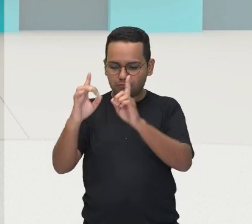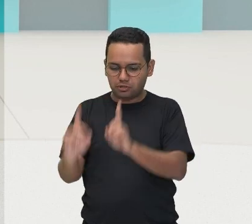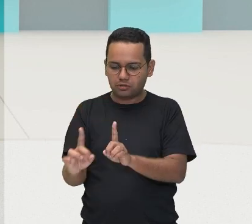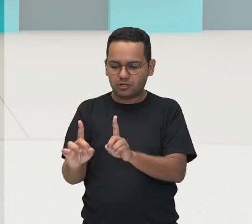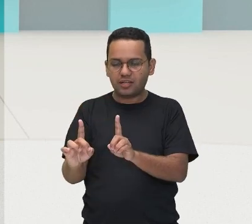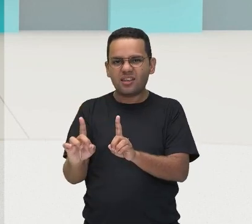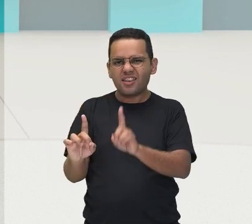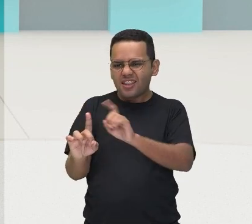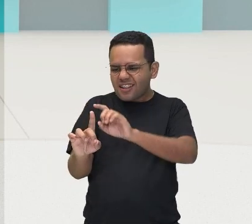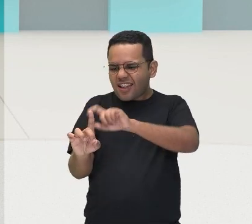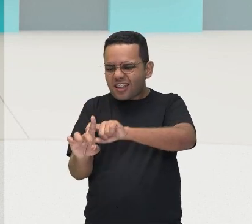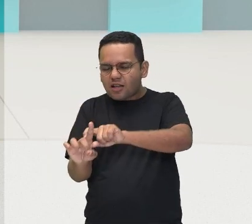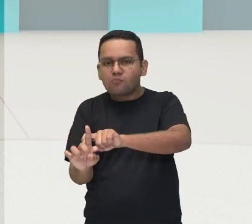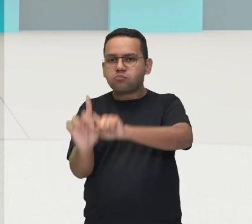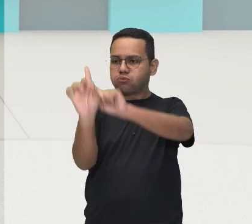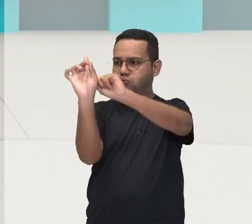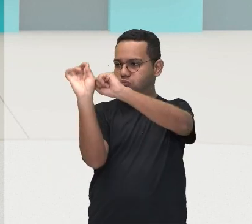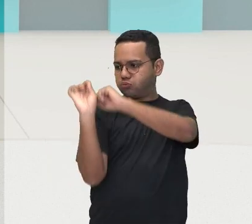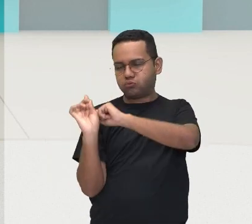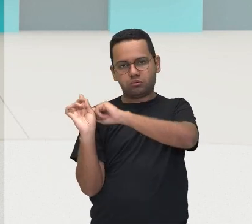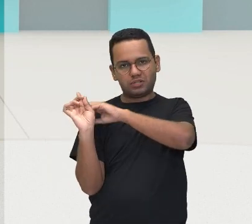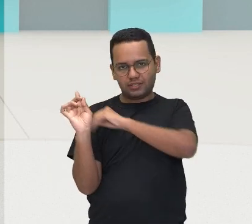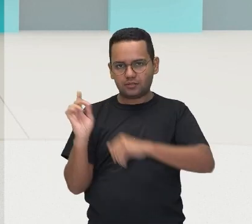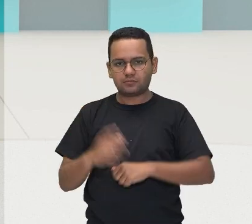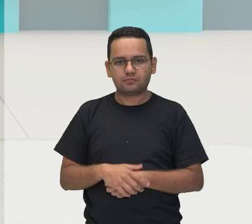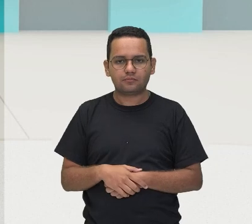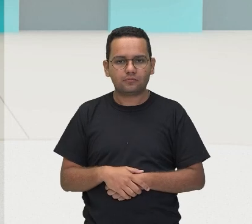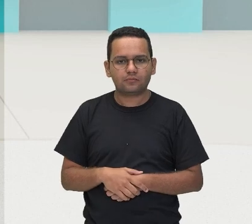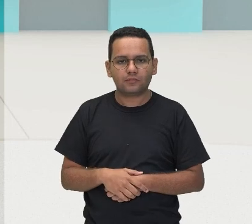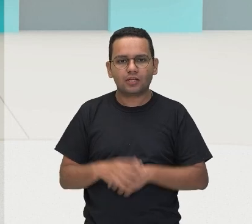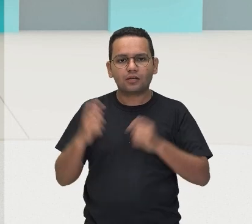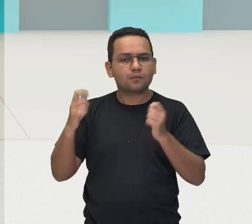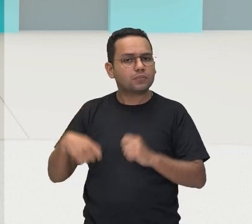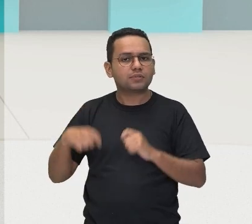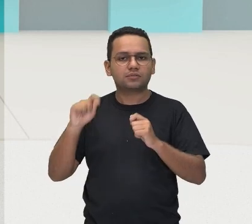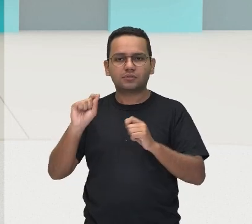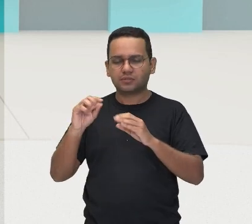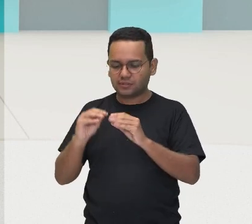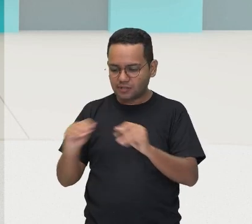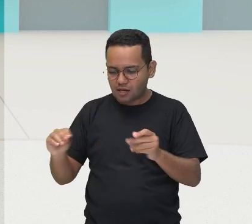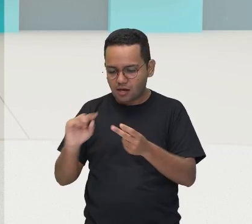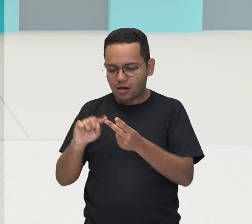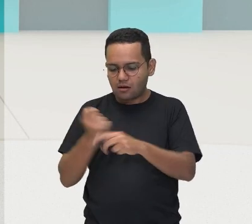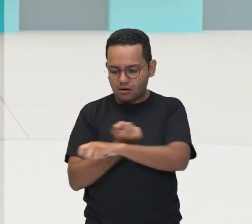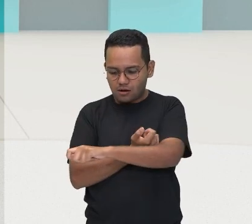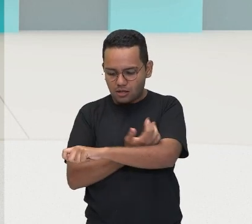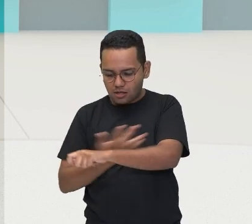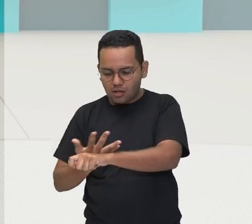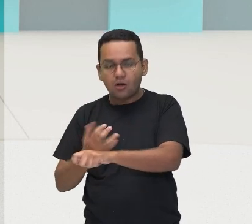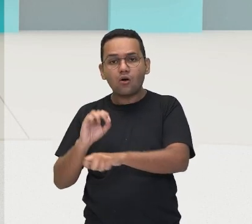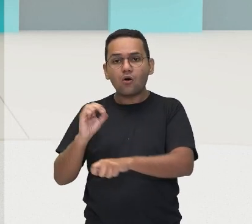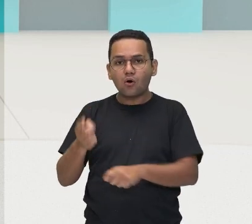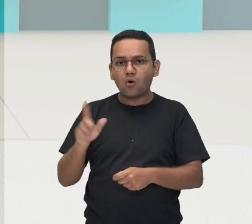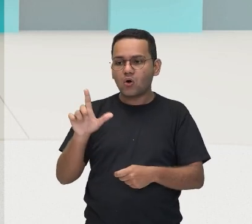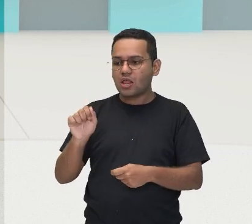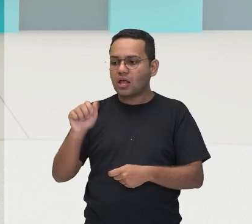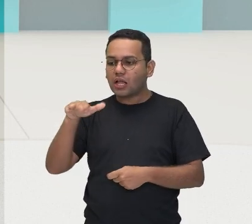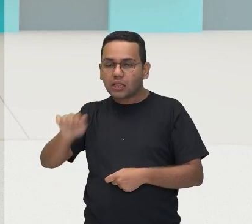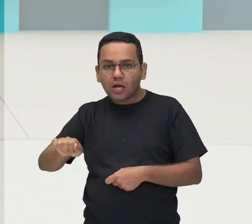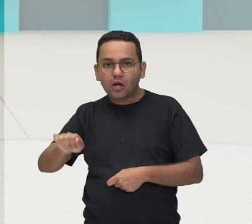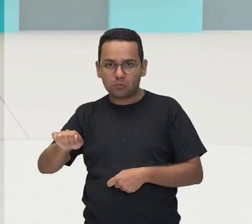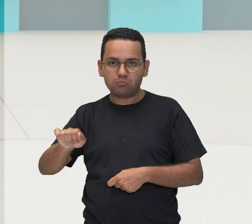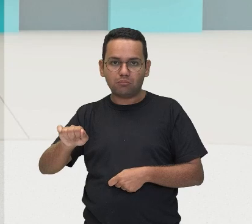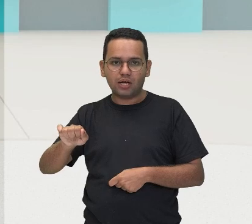esse confronto, ele pode ocorrer em areia, grama, terra ou lama, sendo a lama de currais um